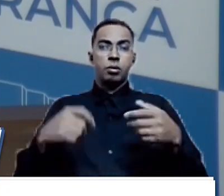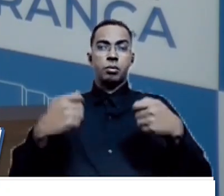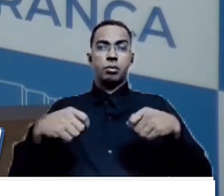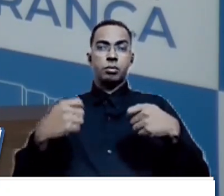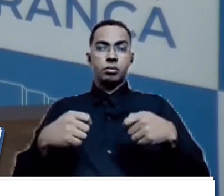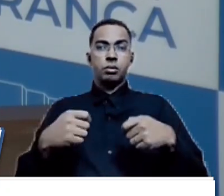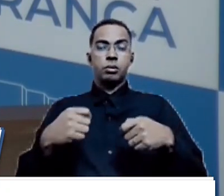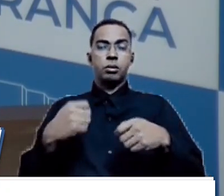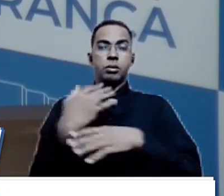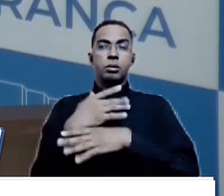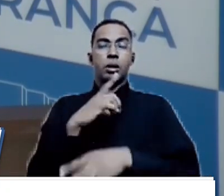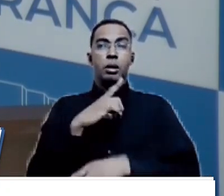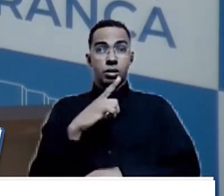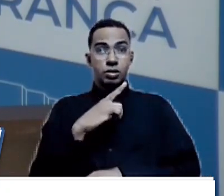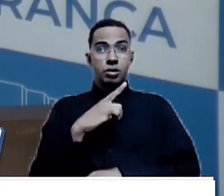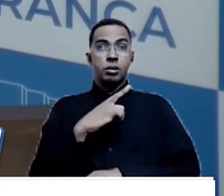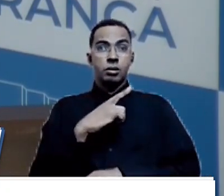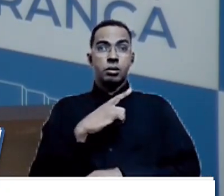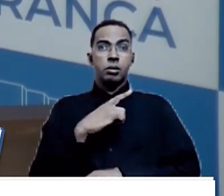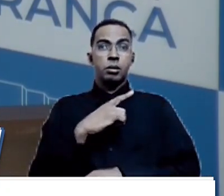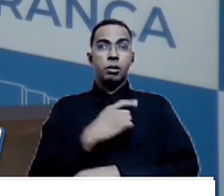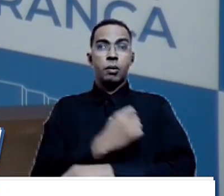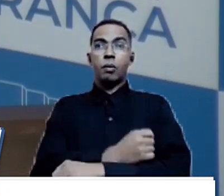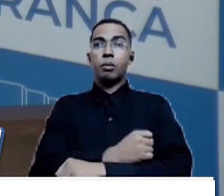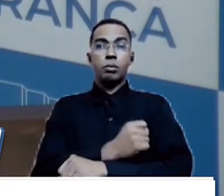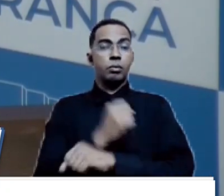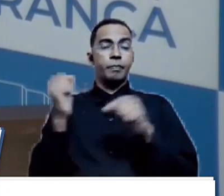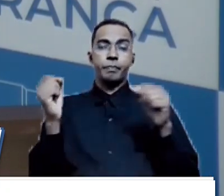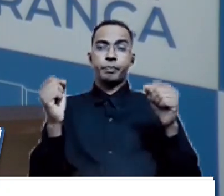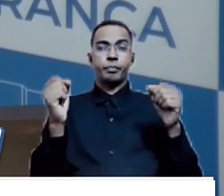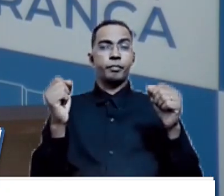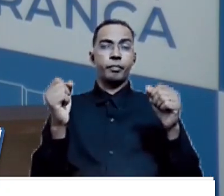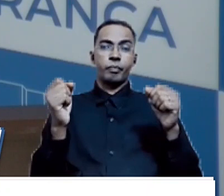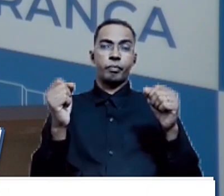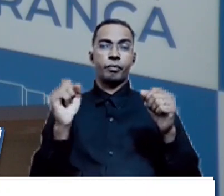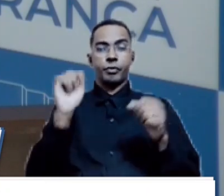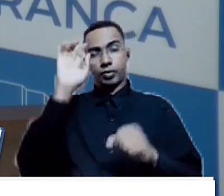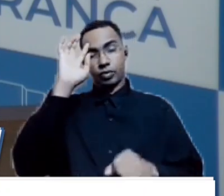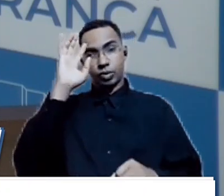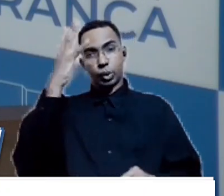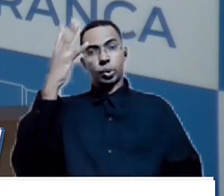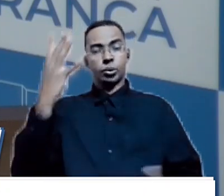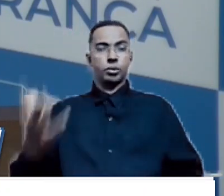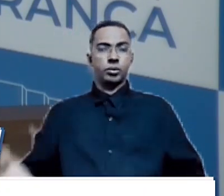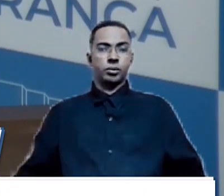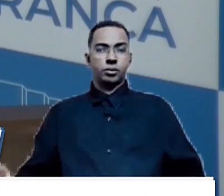tem será impossível de resolver então